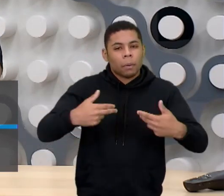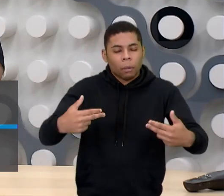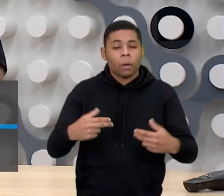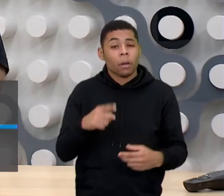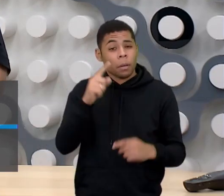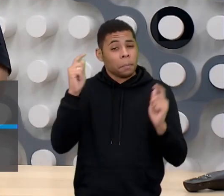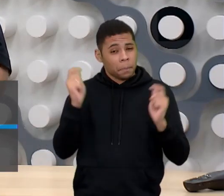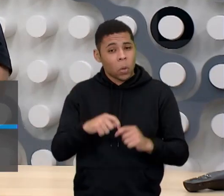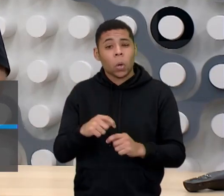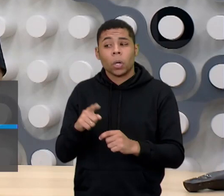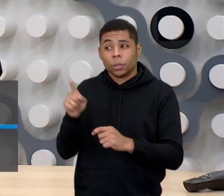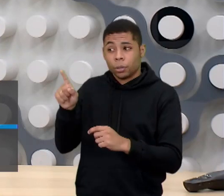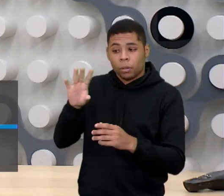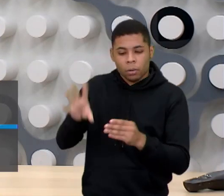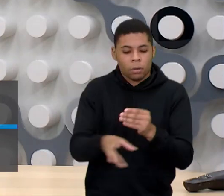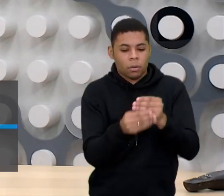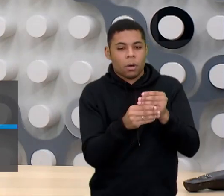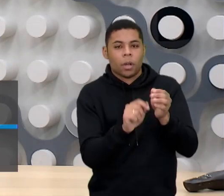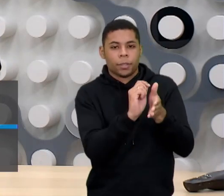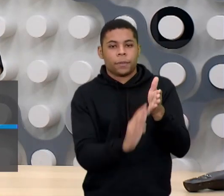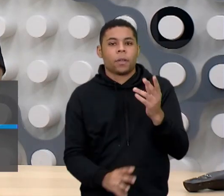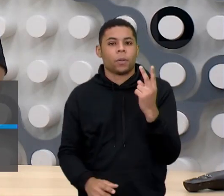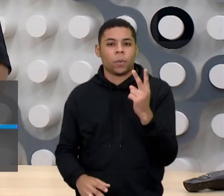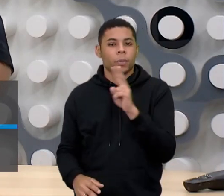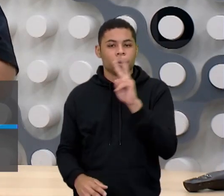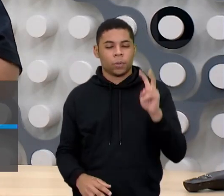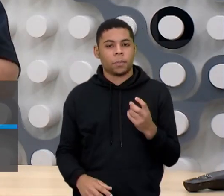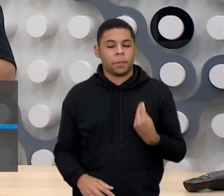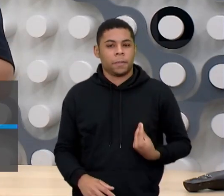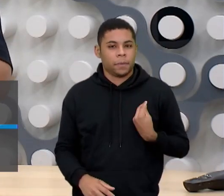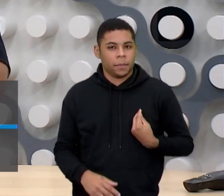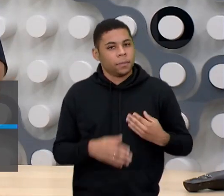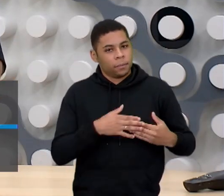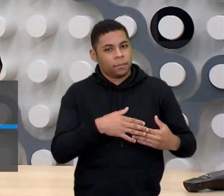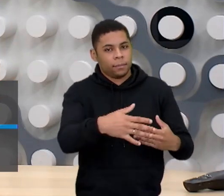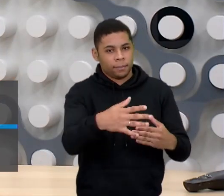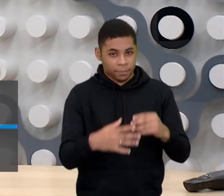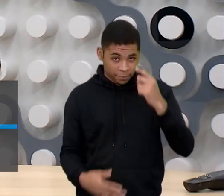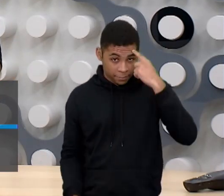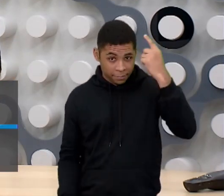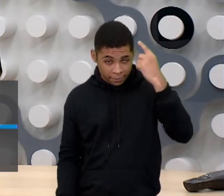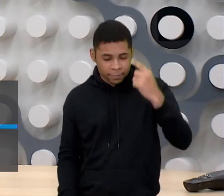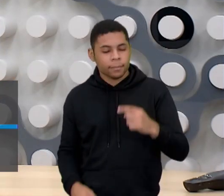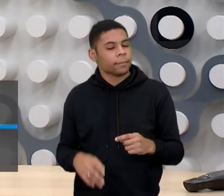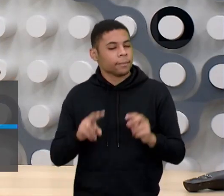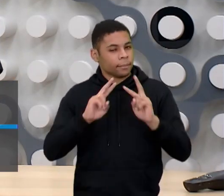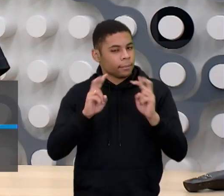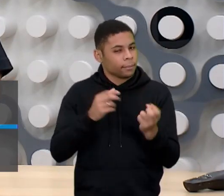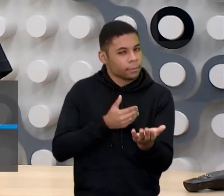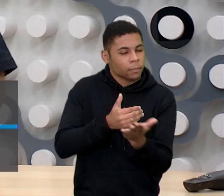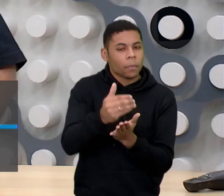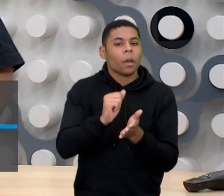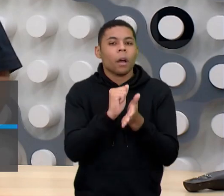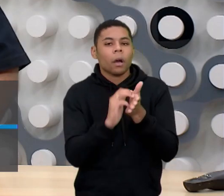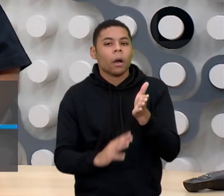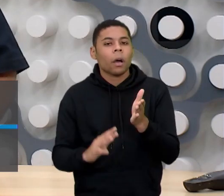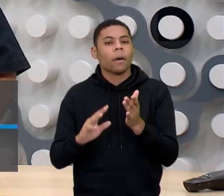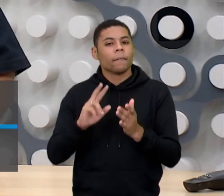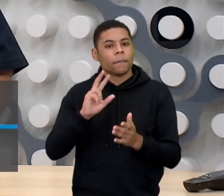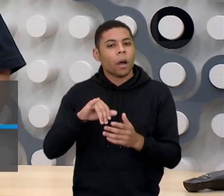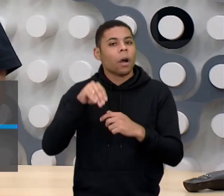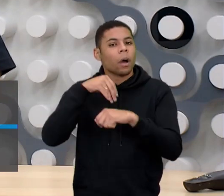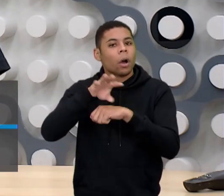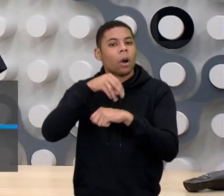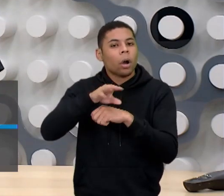podem complementar a atividade 2, né, em cima desse trabalho, que é o início, né, na realidade, de uma atividade aí, de uma